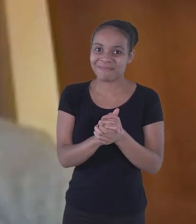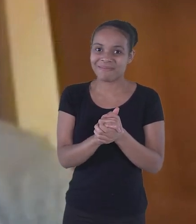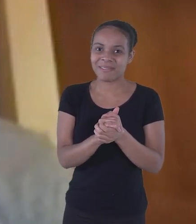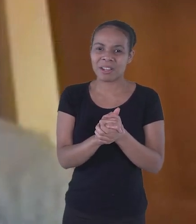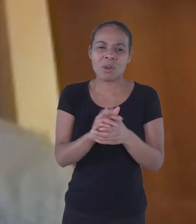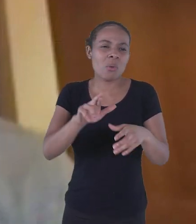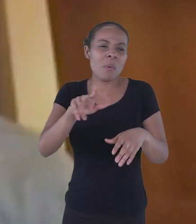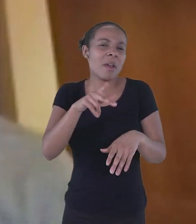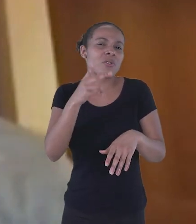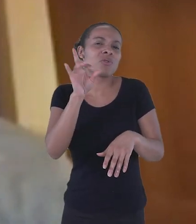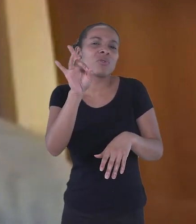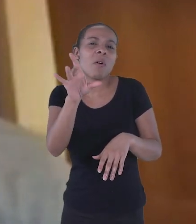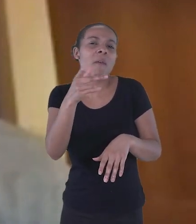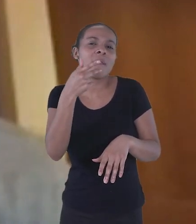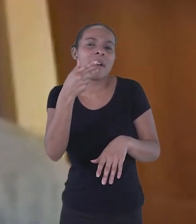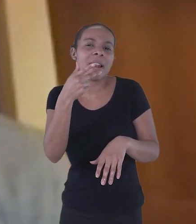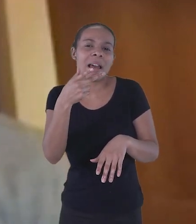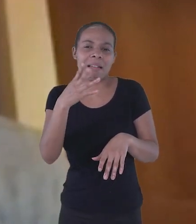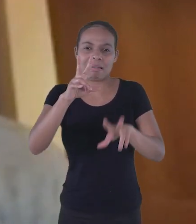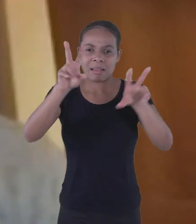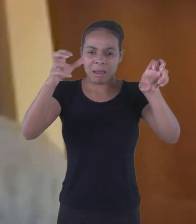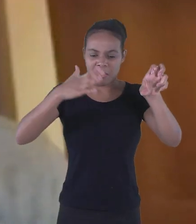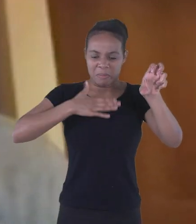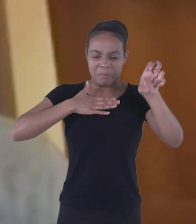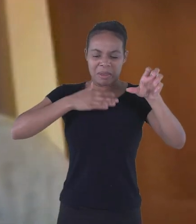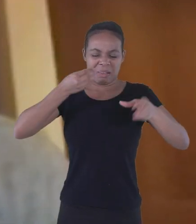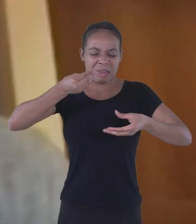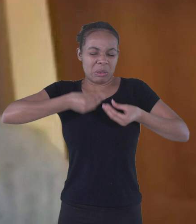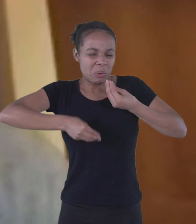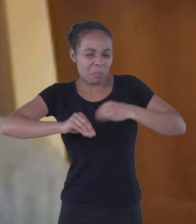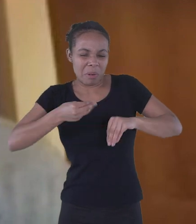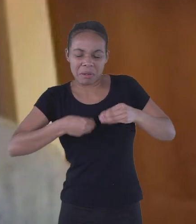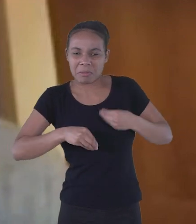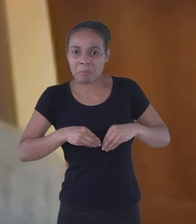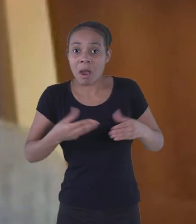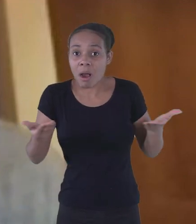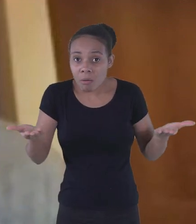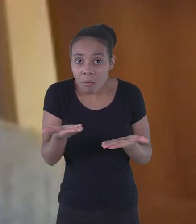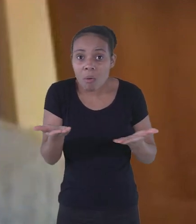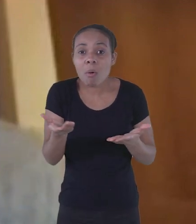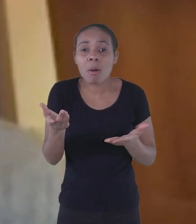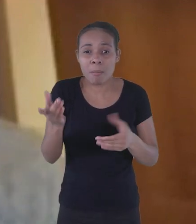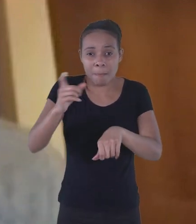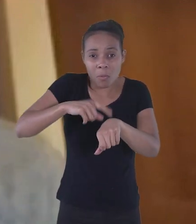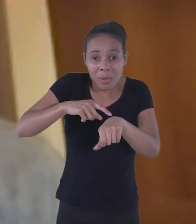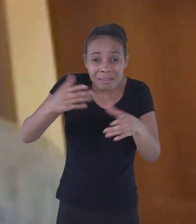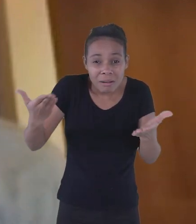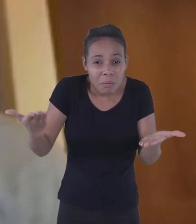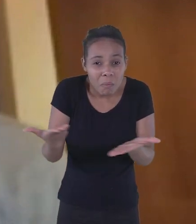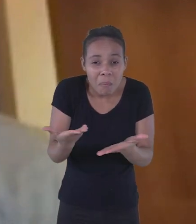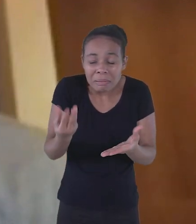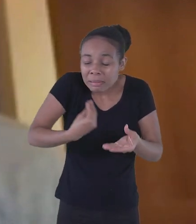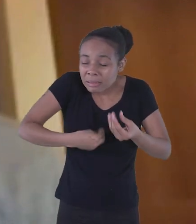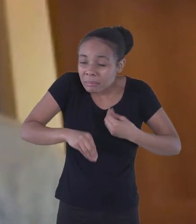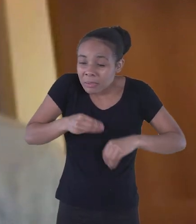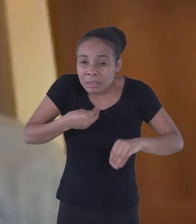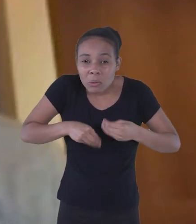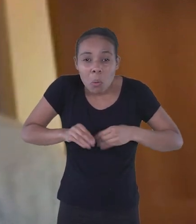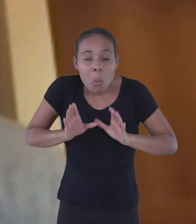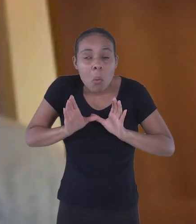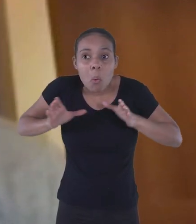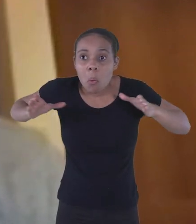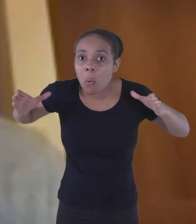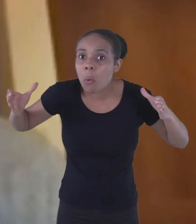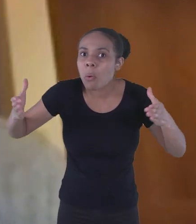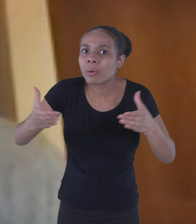depressão. A gente está vivendo um período de depressão coletiva como nunca